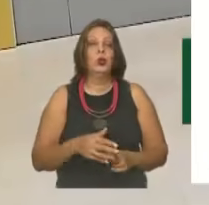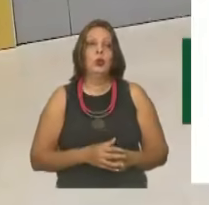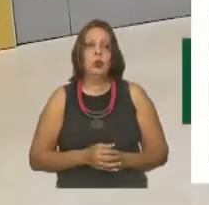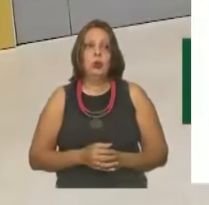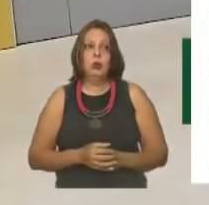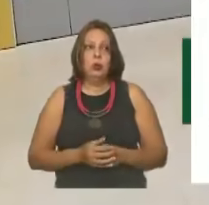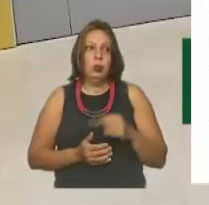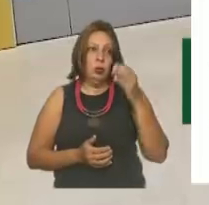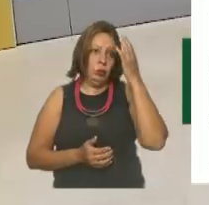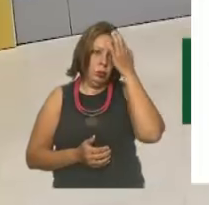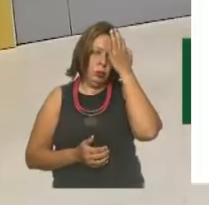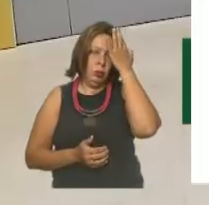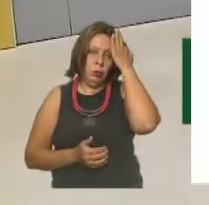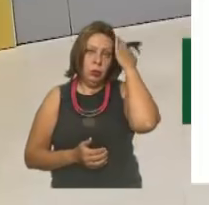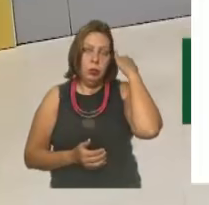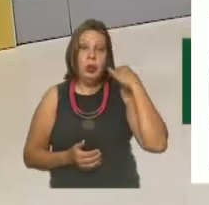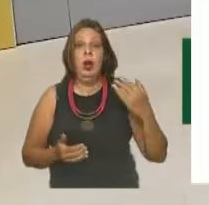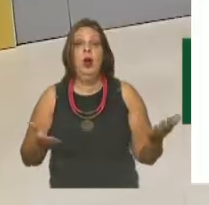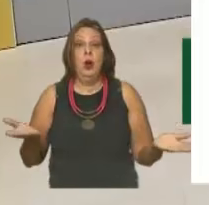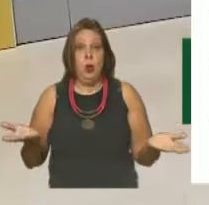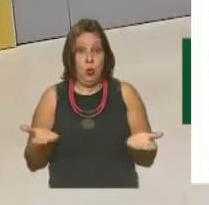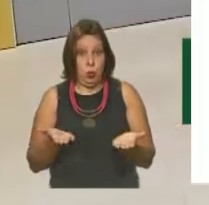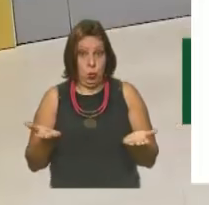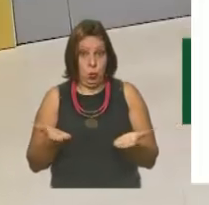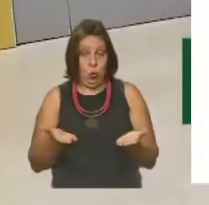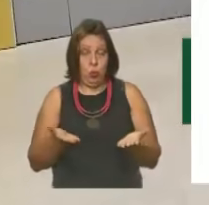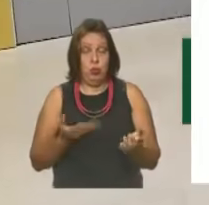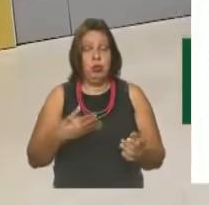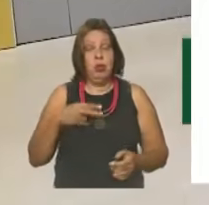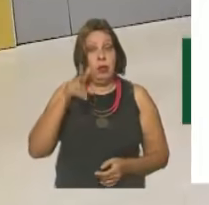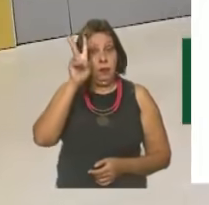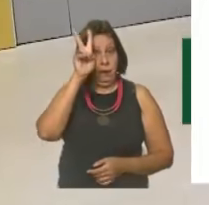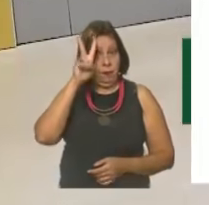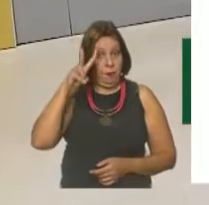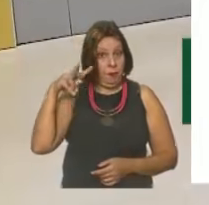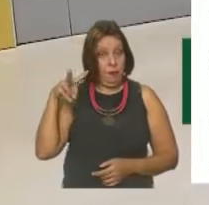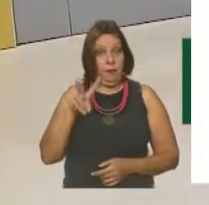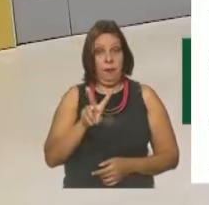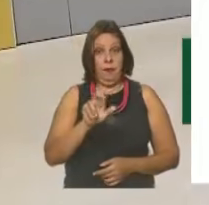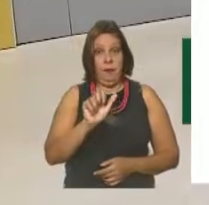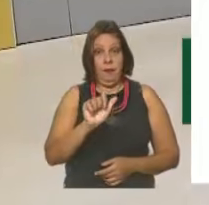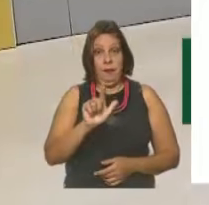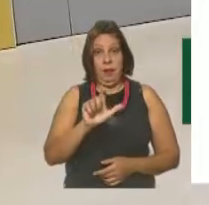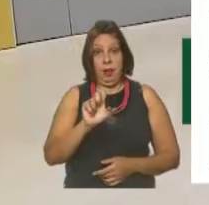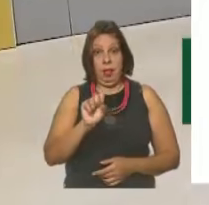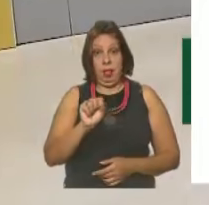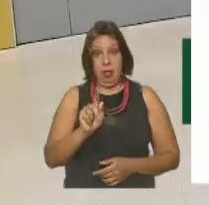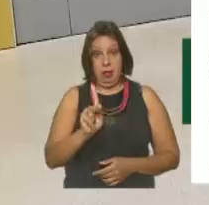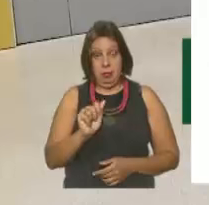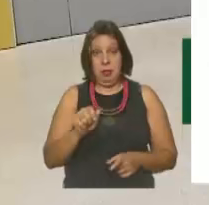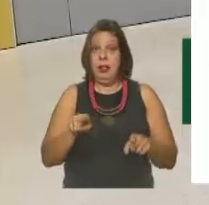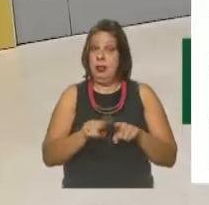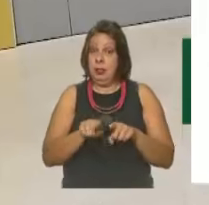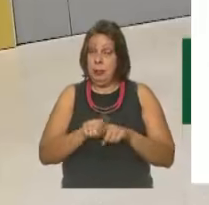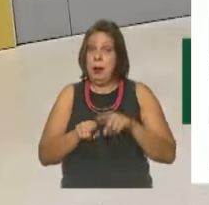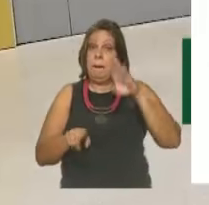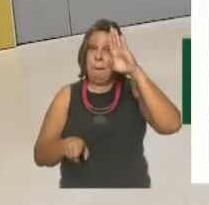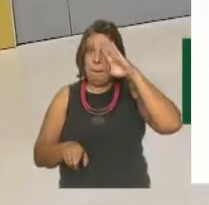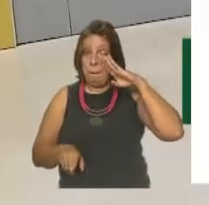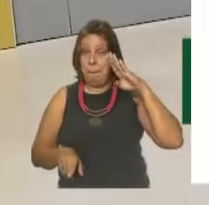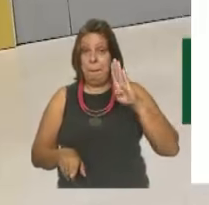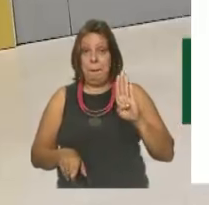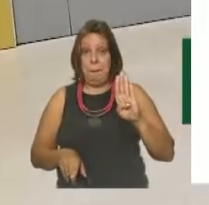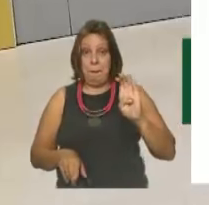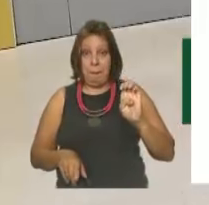com o auxílio da nossa Valesca e Elizabeth, olha só, meninas... Pois é, para